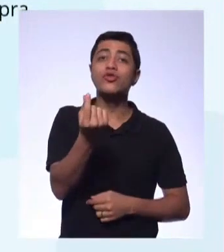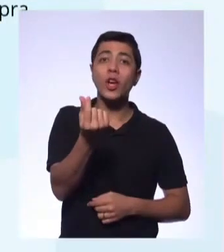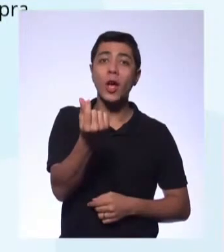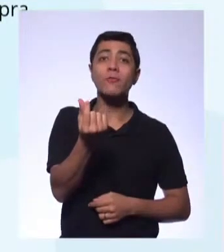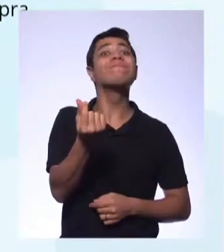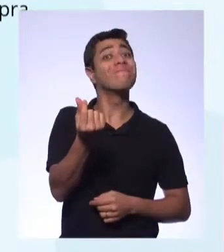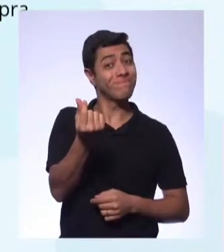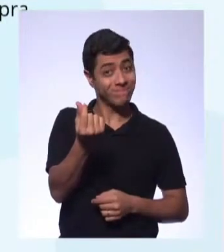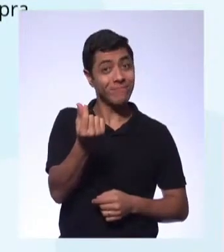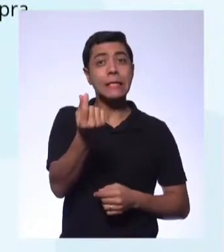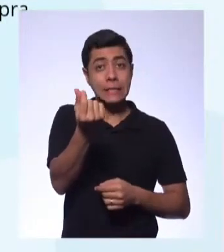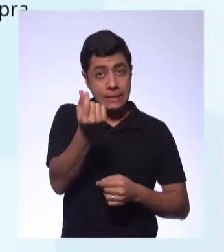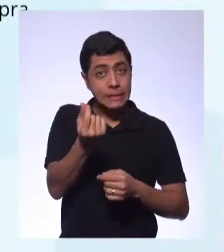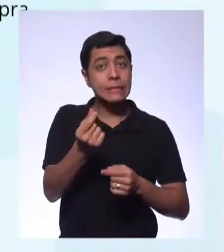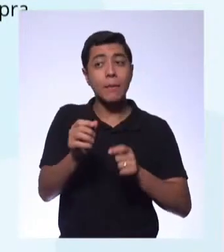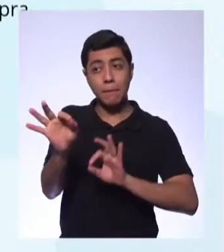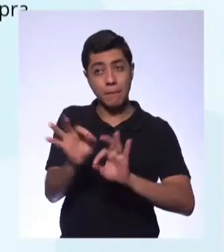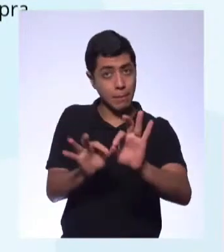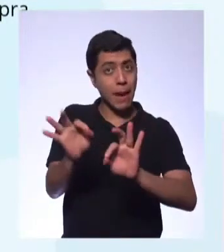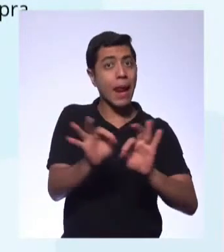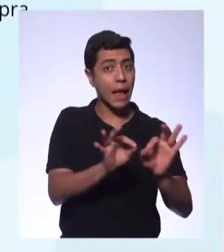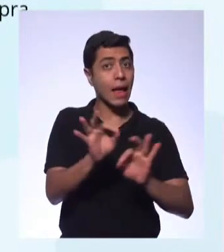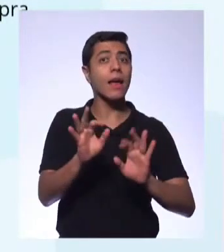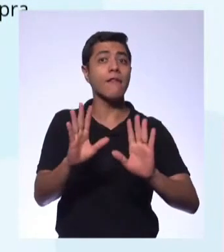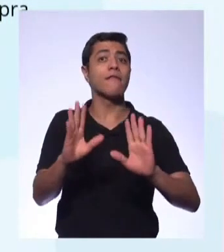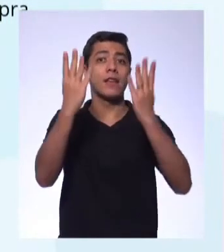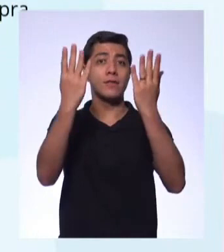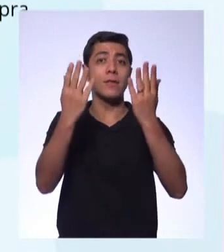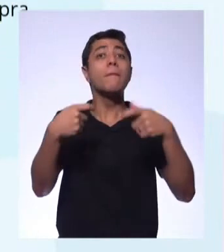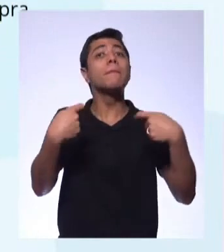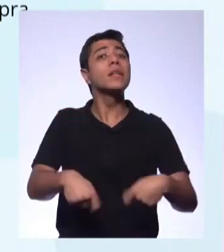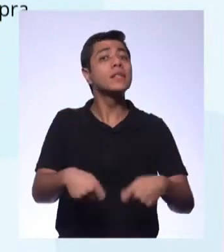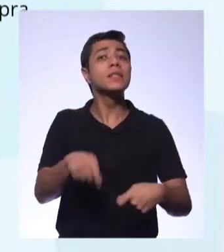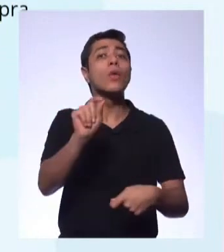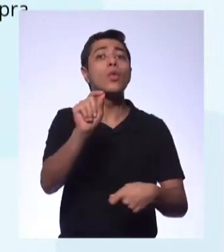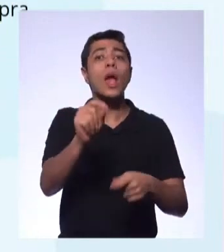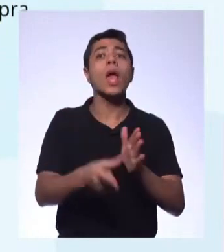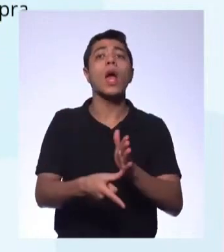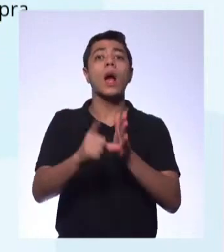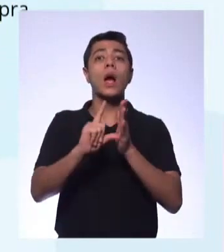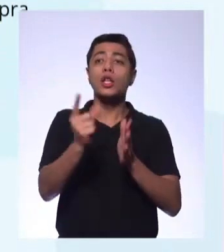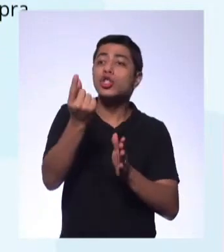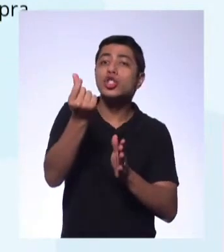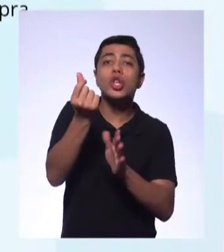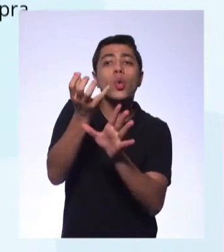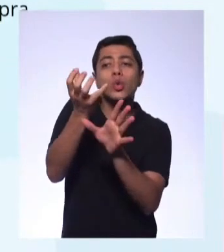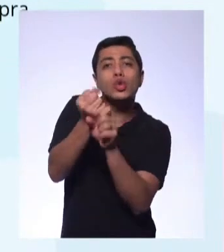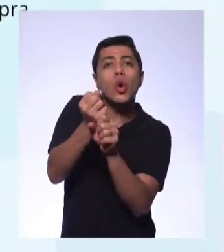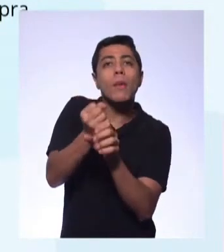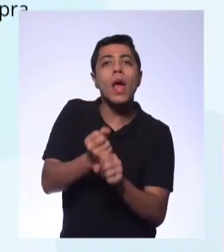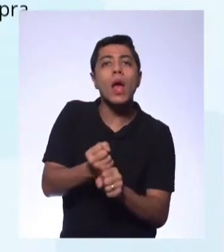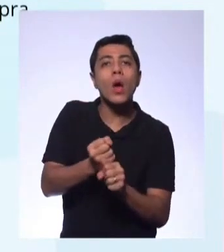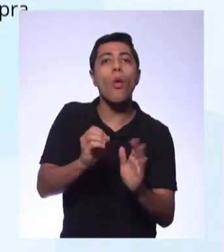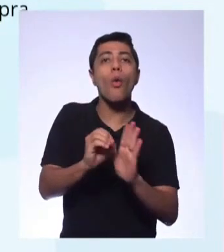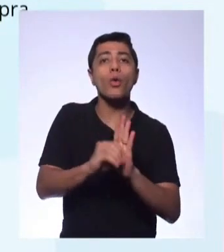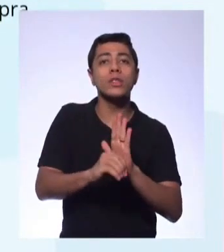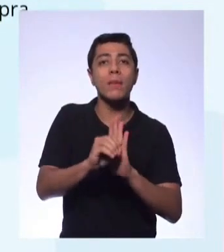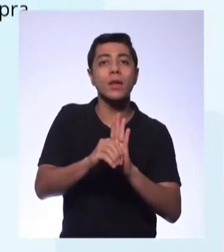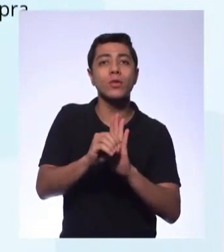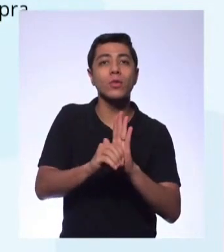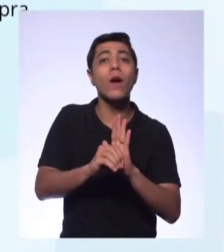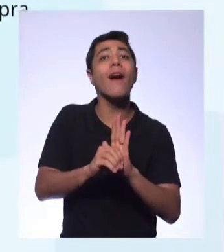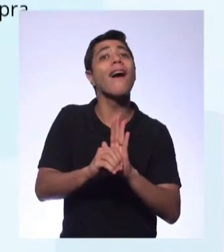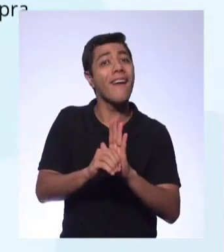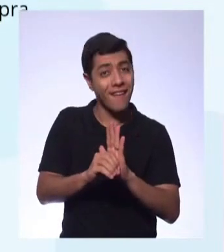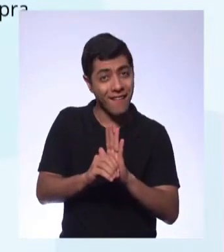isso aí. Então, de que maneira? É imprescindível que vocês façam um orçamento. Porque, às vezes, a escola pode até doar uma parte da verba, ou vocês podem,